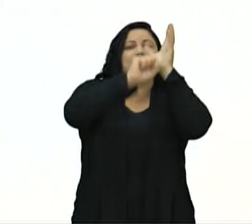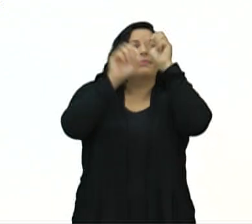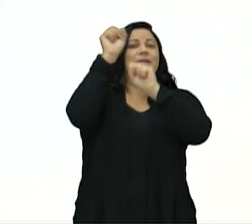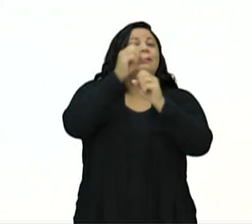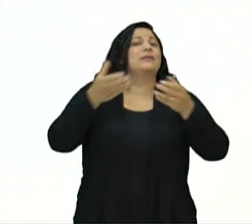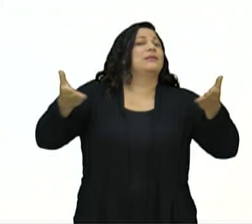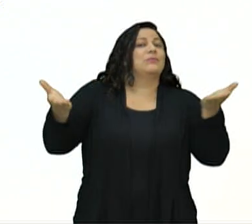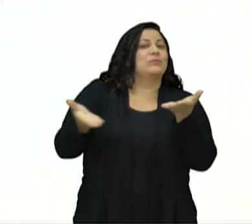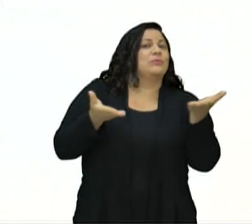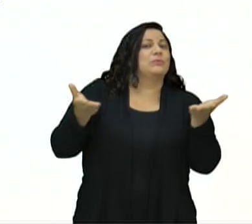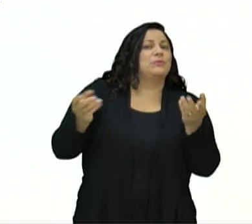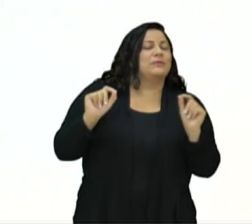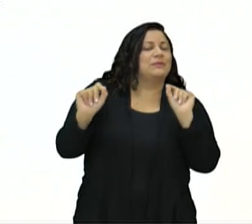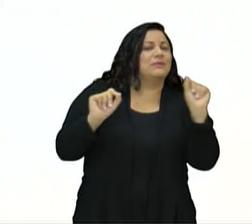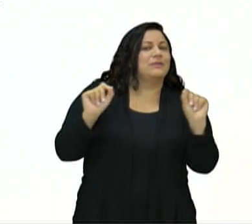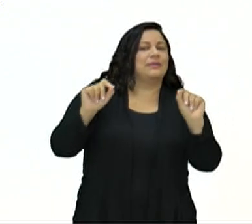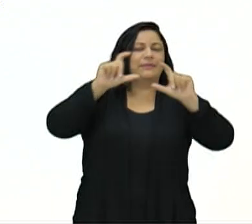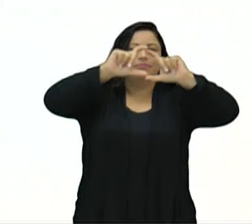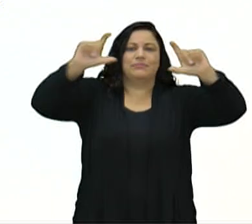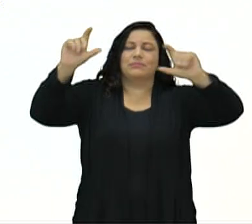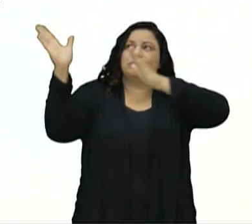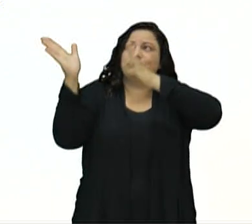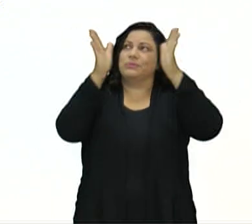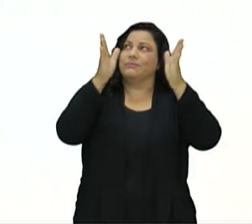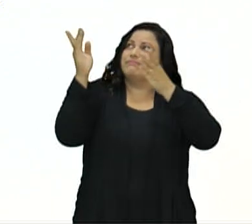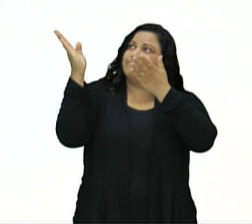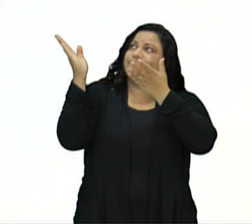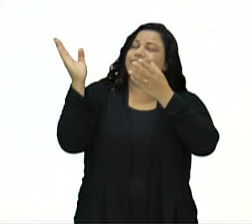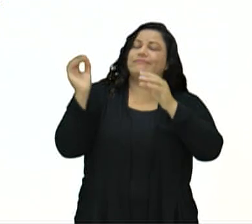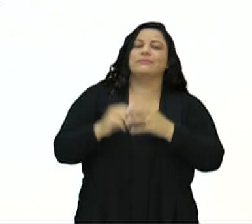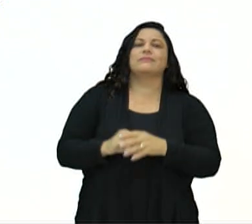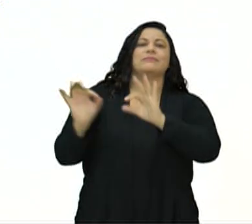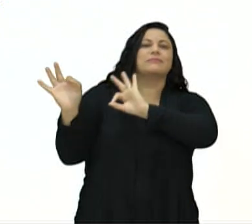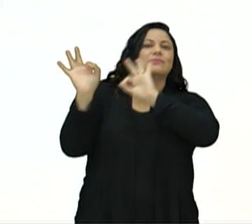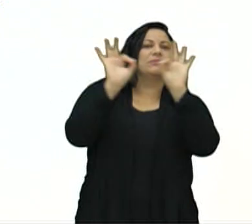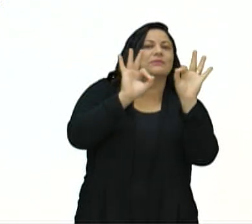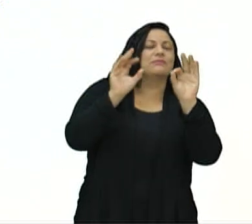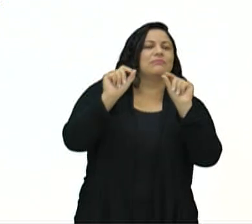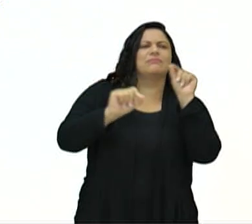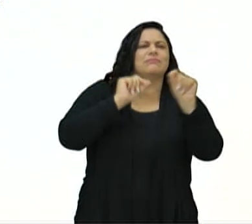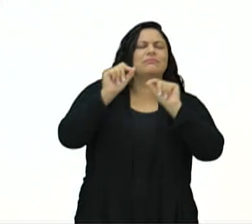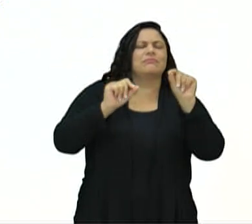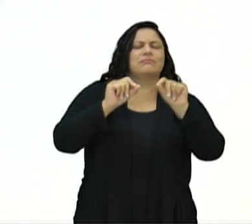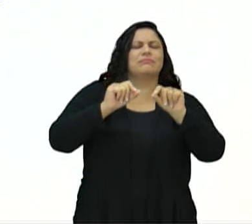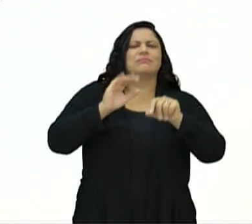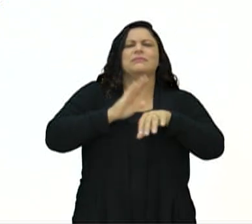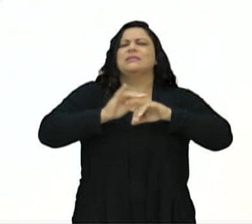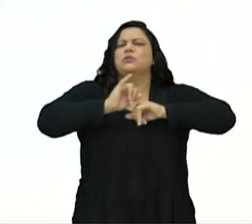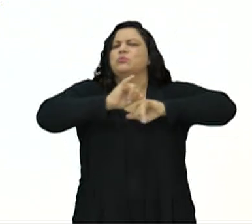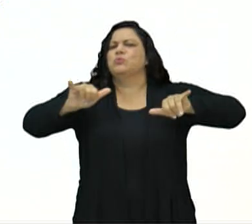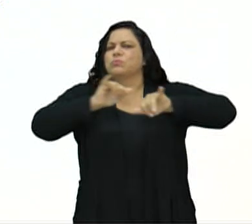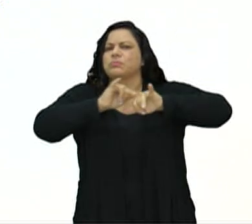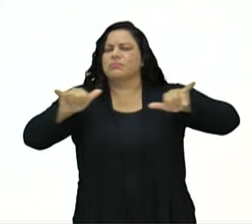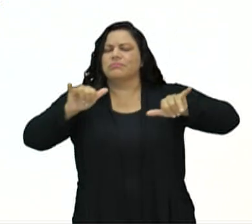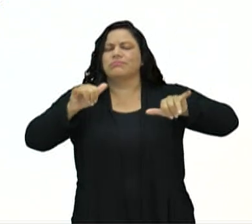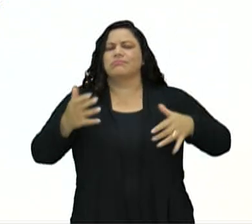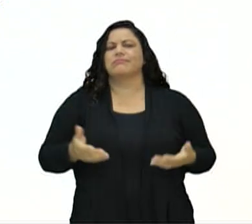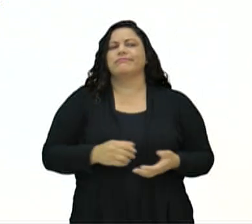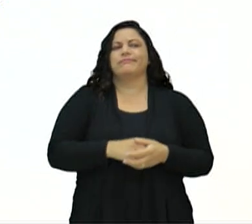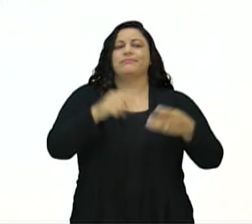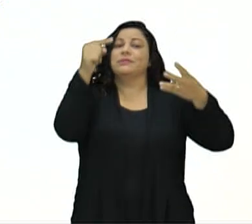carta ou conversação. Este gênero se pode encontrar em que tipo de publicação? Periódicos,